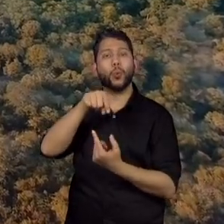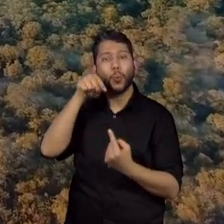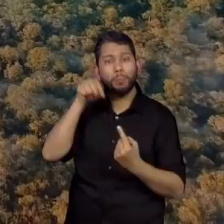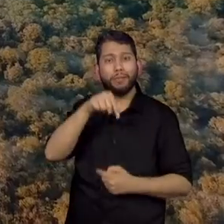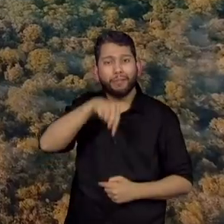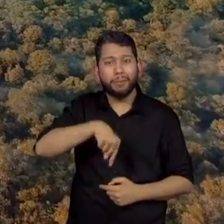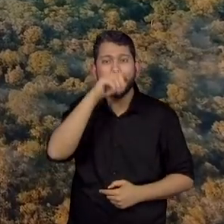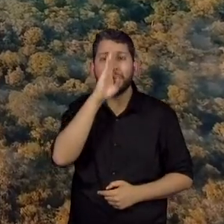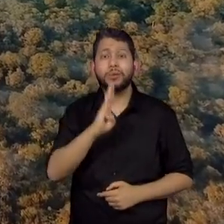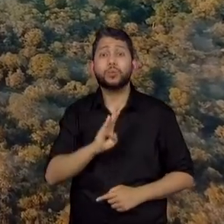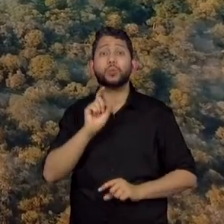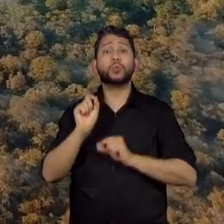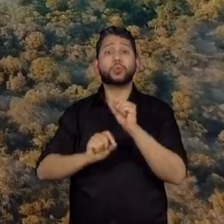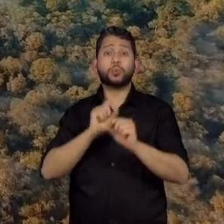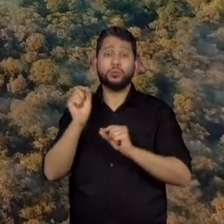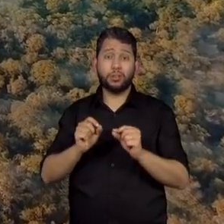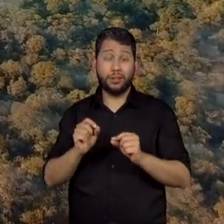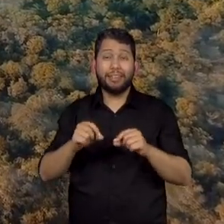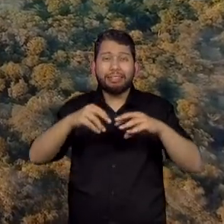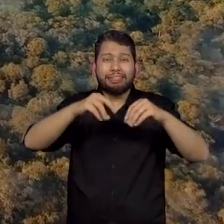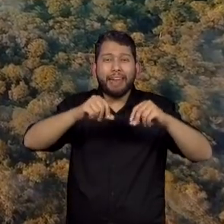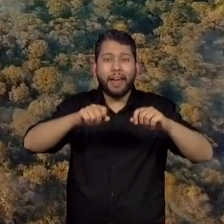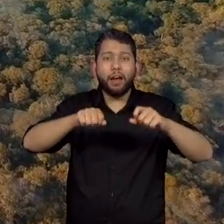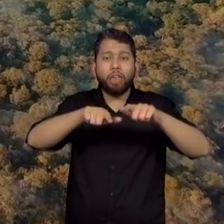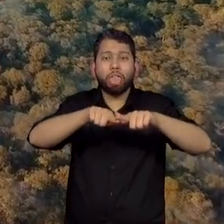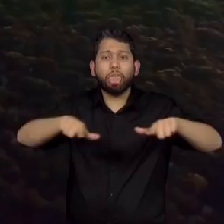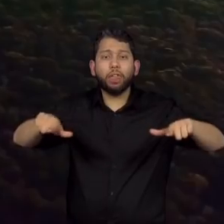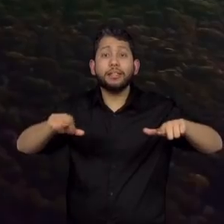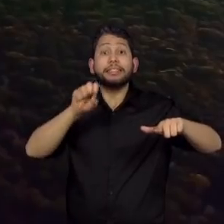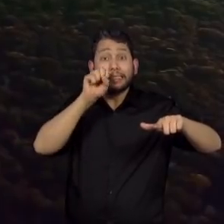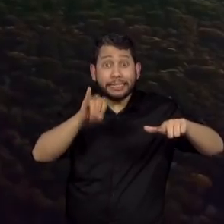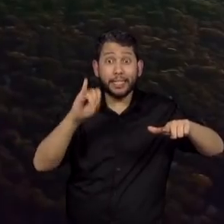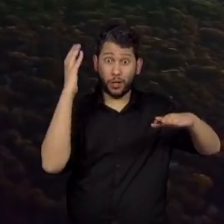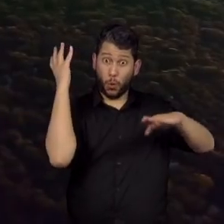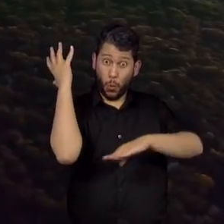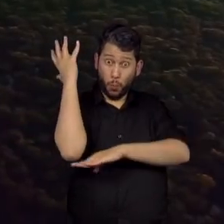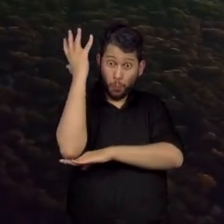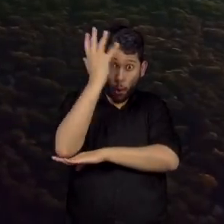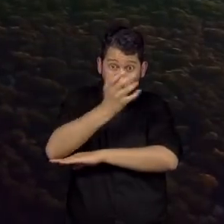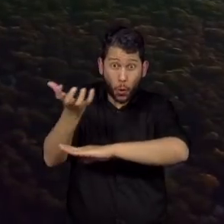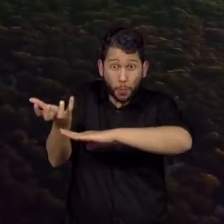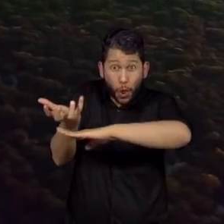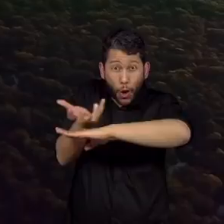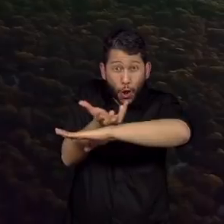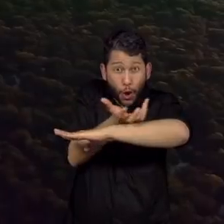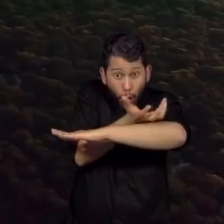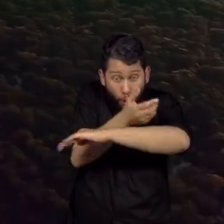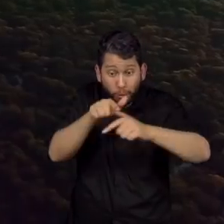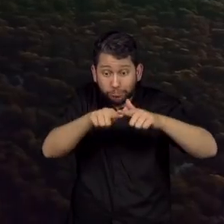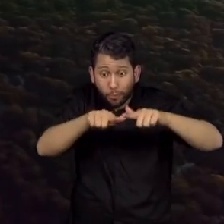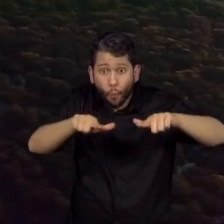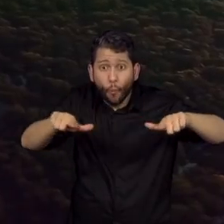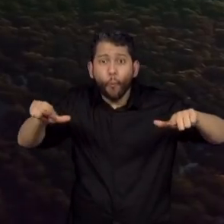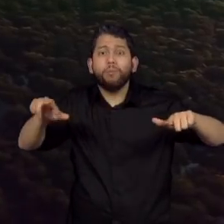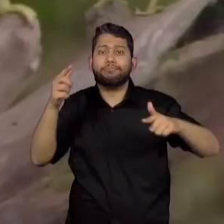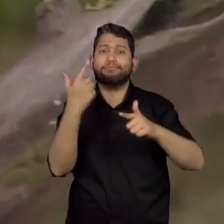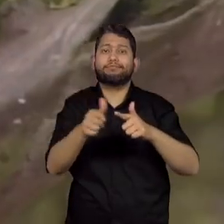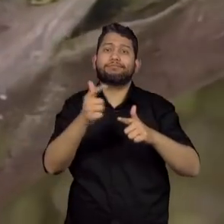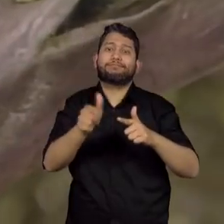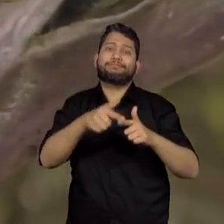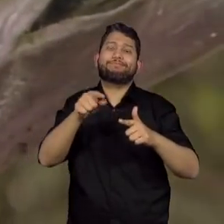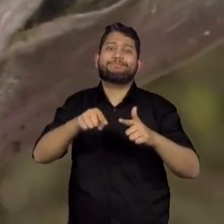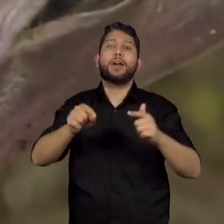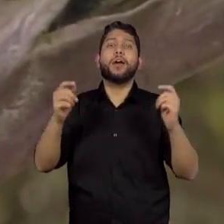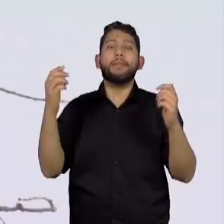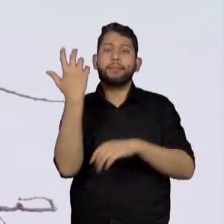fato, o uso e cobertura da terra. Então, desmatamento zero significa uma contribuição significativa